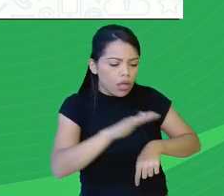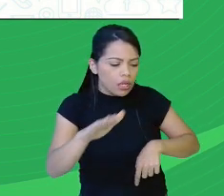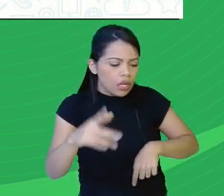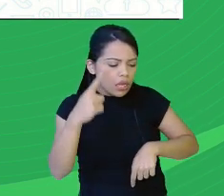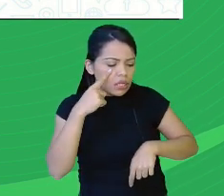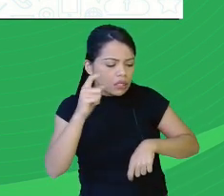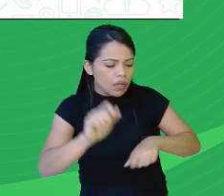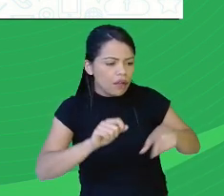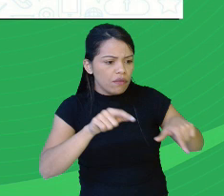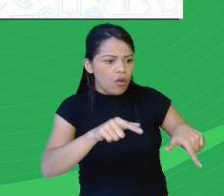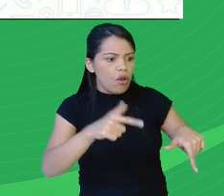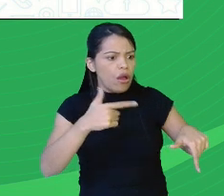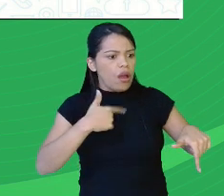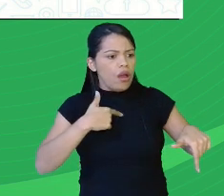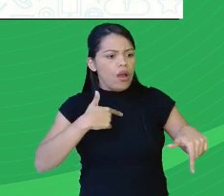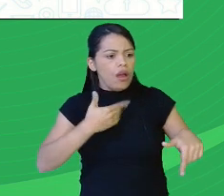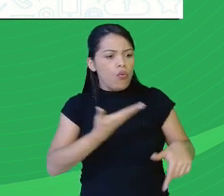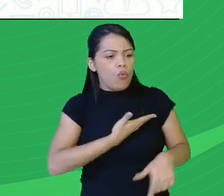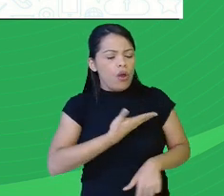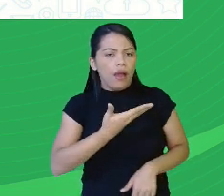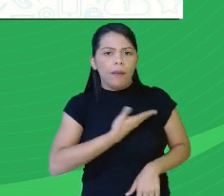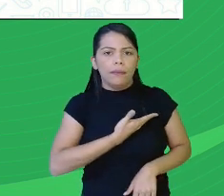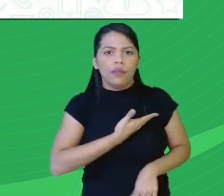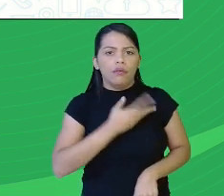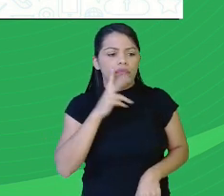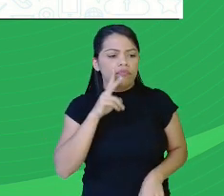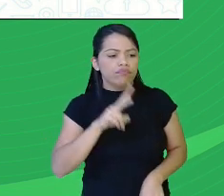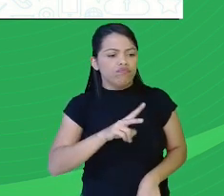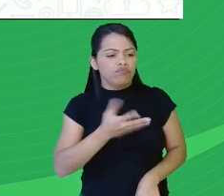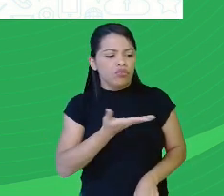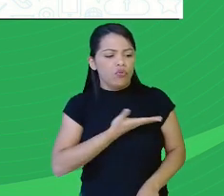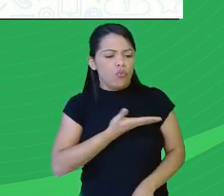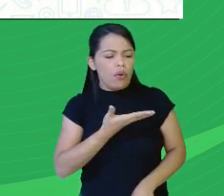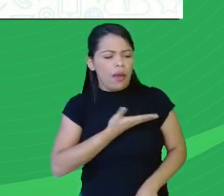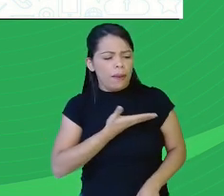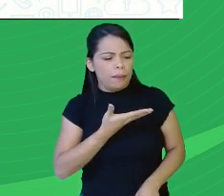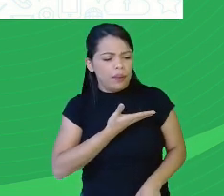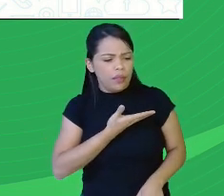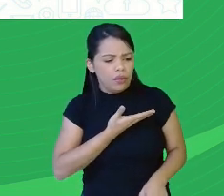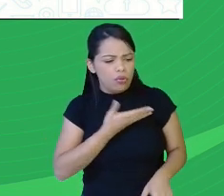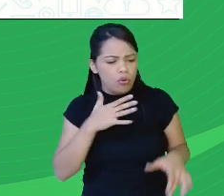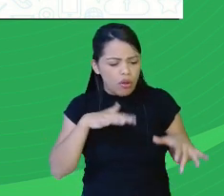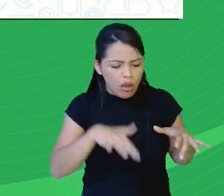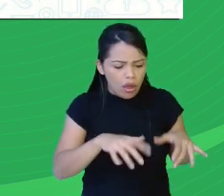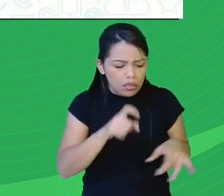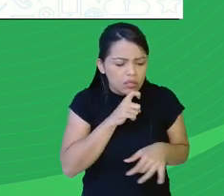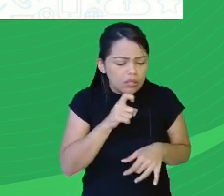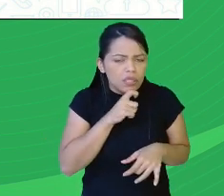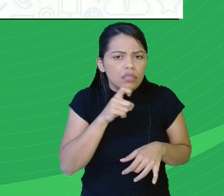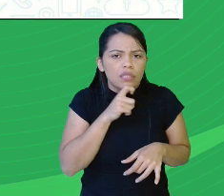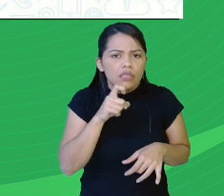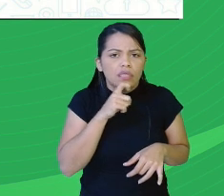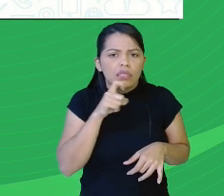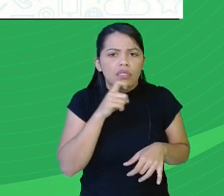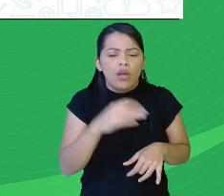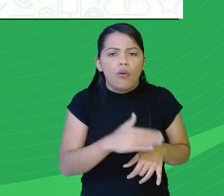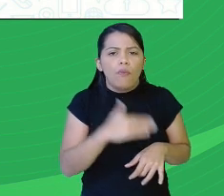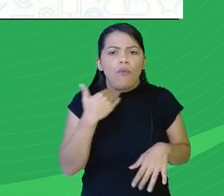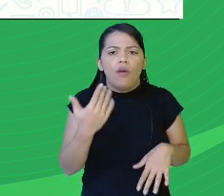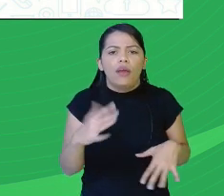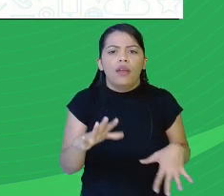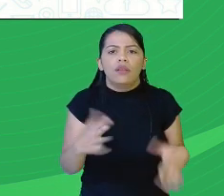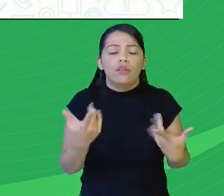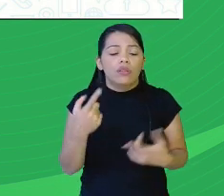se congelando, tirou um dos patins e começou a golpear o gelo com todas